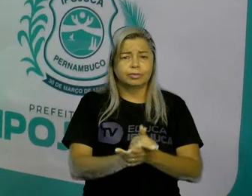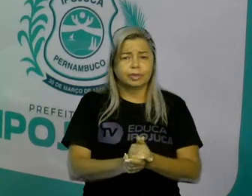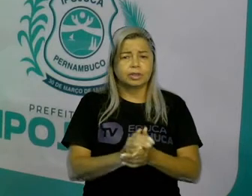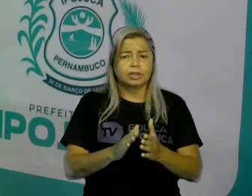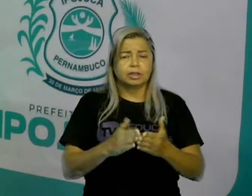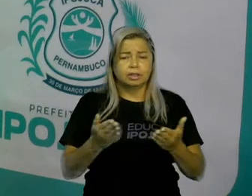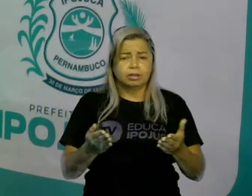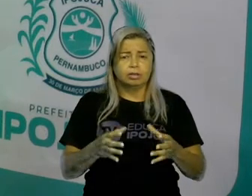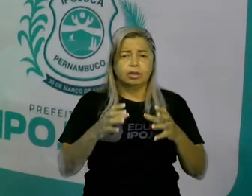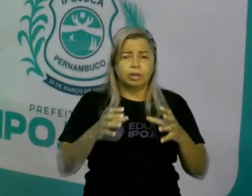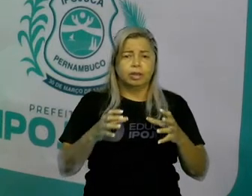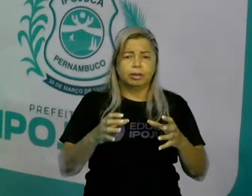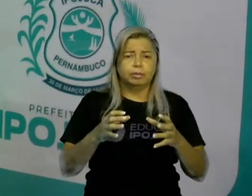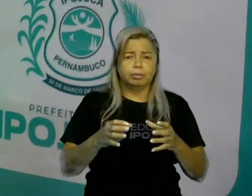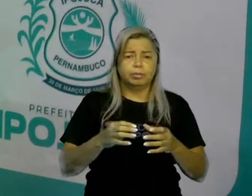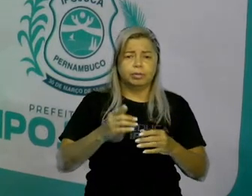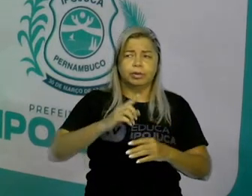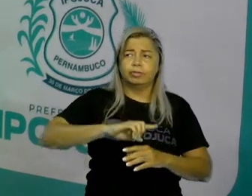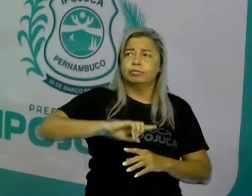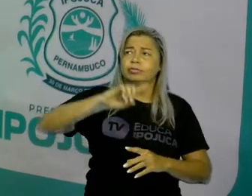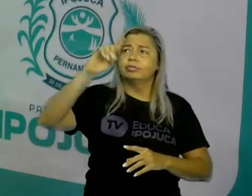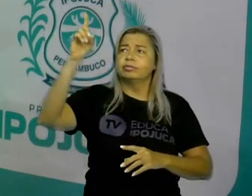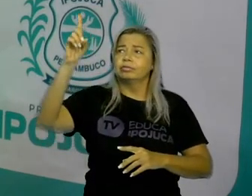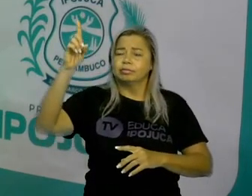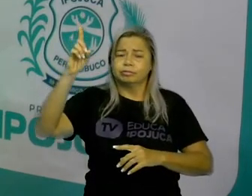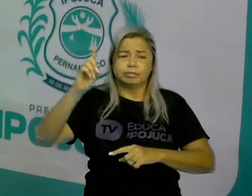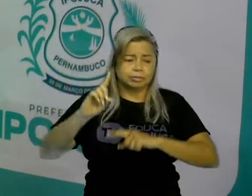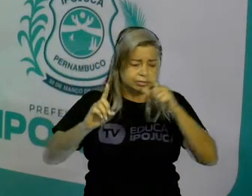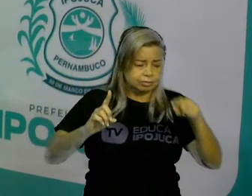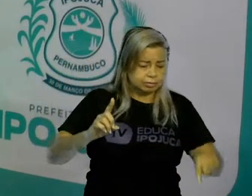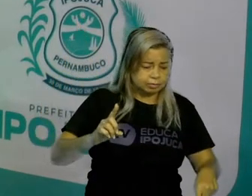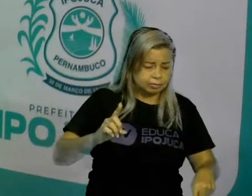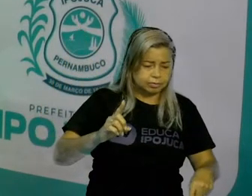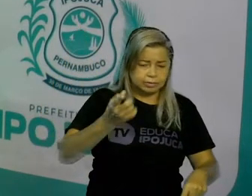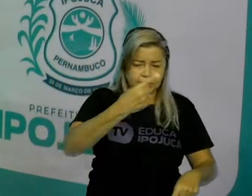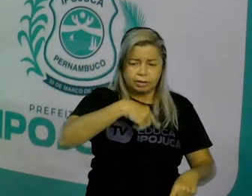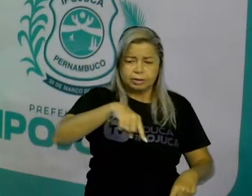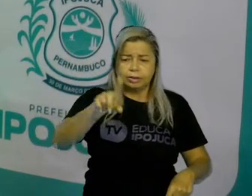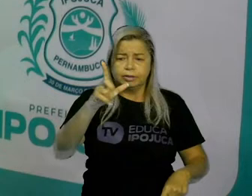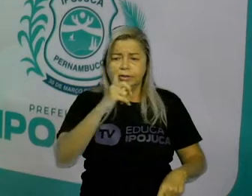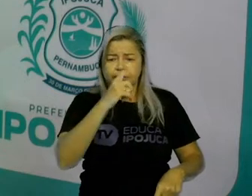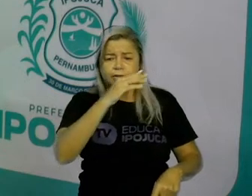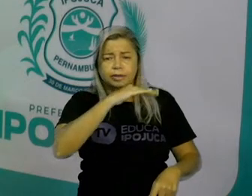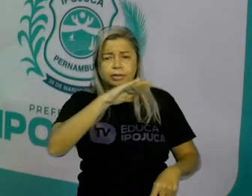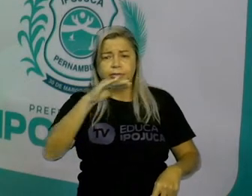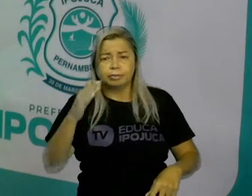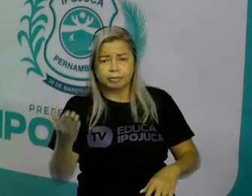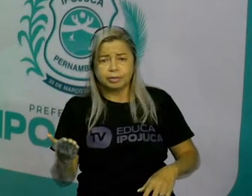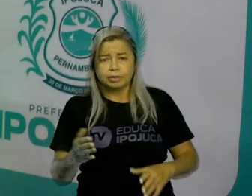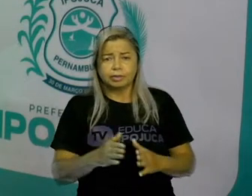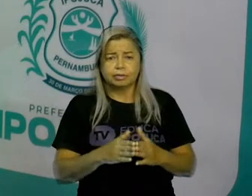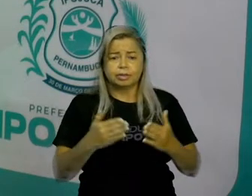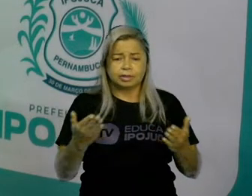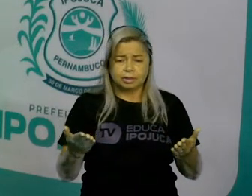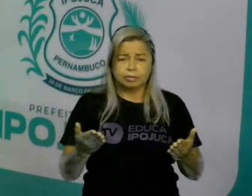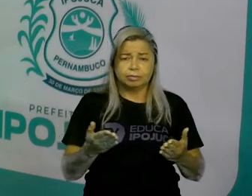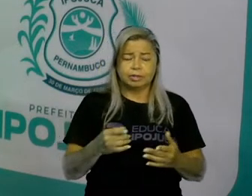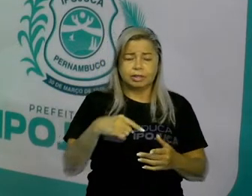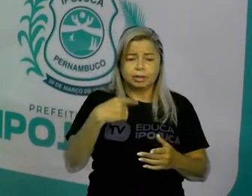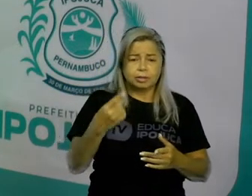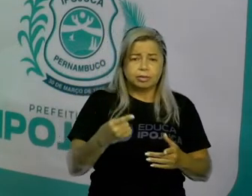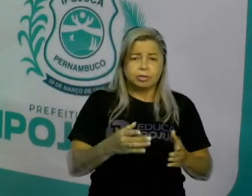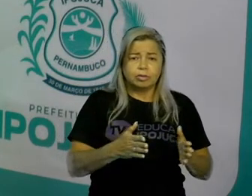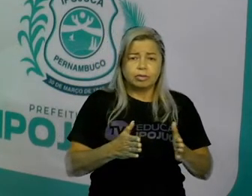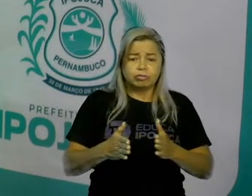sobe, que desce, que vai para o mar, que pega uma onda. Imagine você traçando. Depois que você traçar esse caminho,